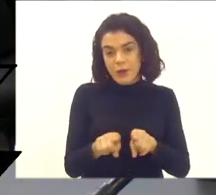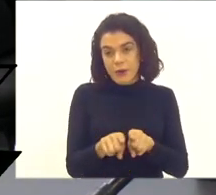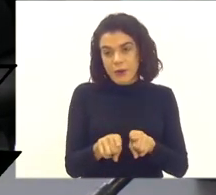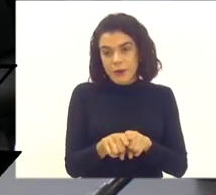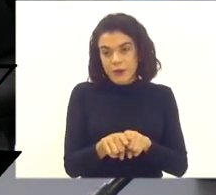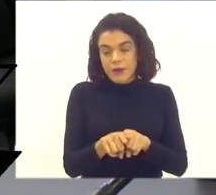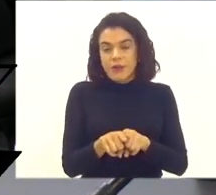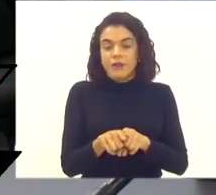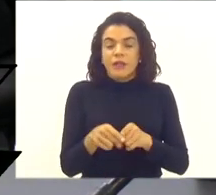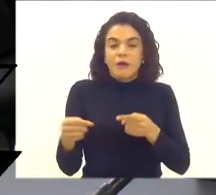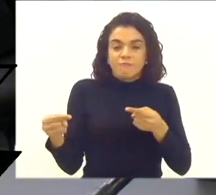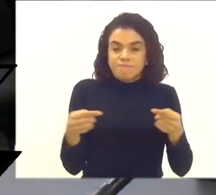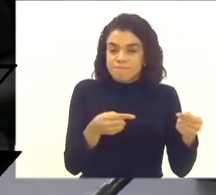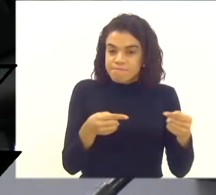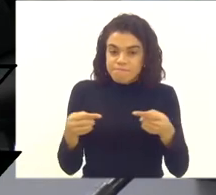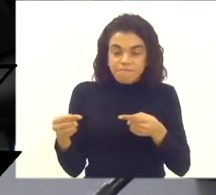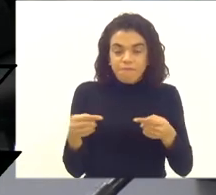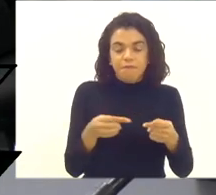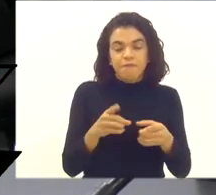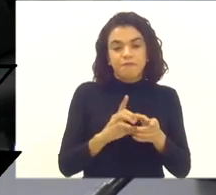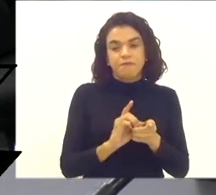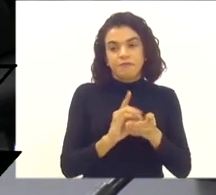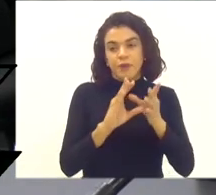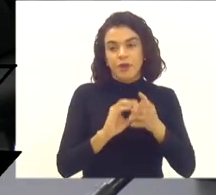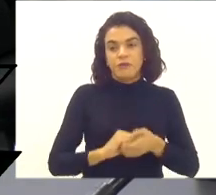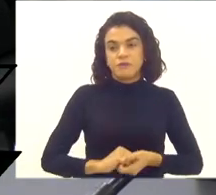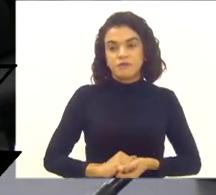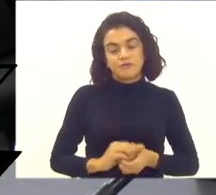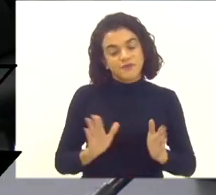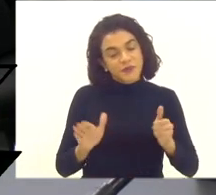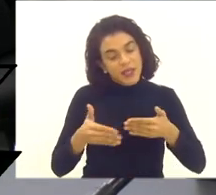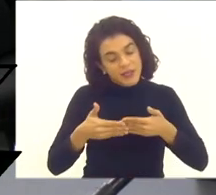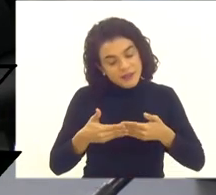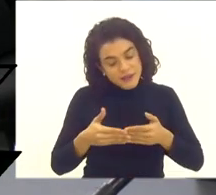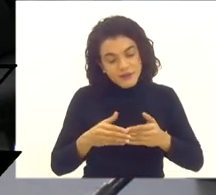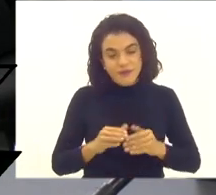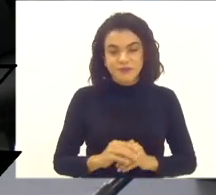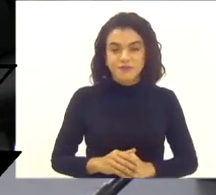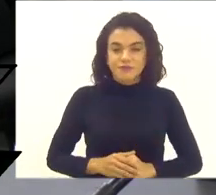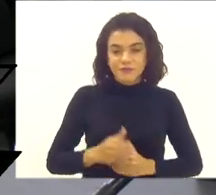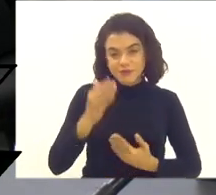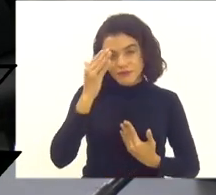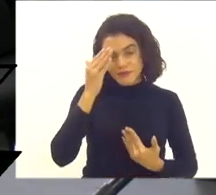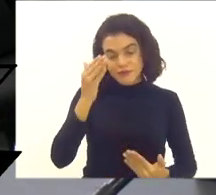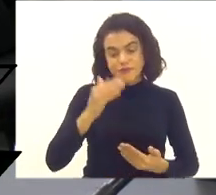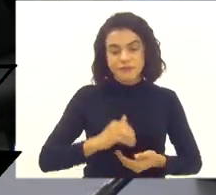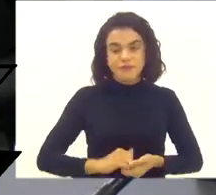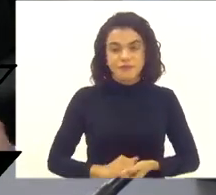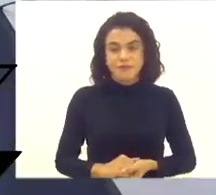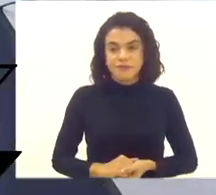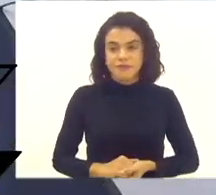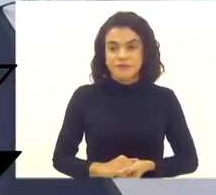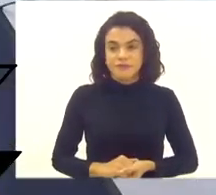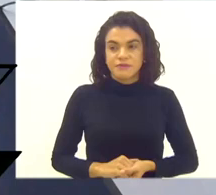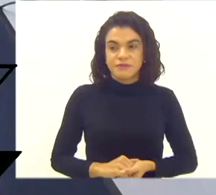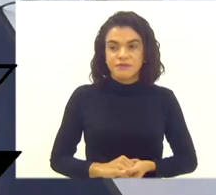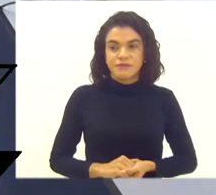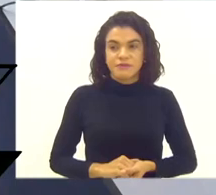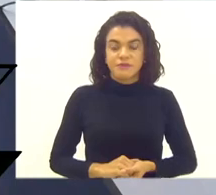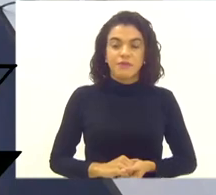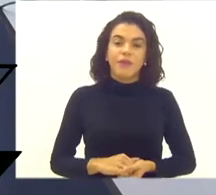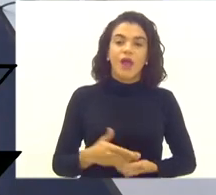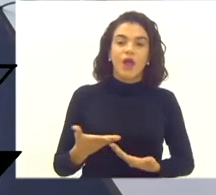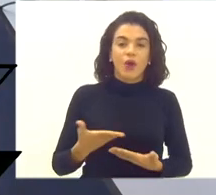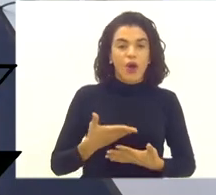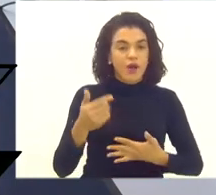na disputa pela democracia é isso gente muito obrigado Doutora Mariana já